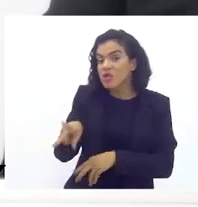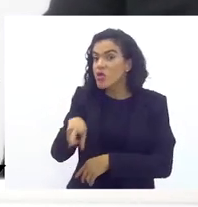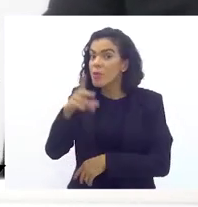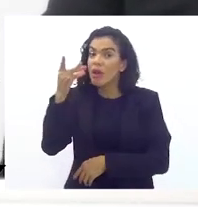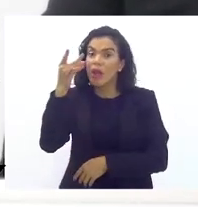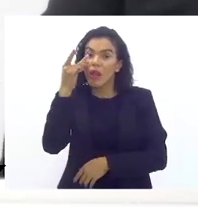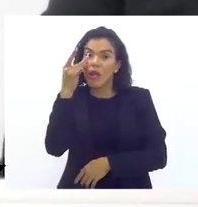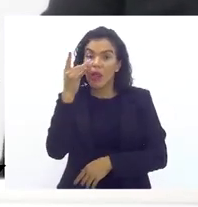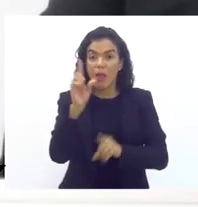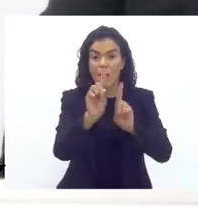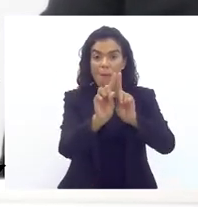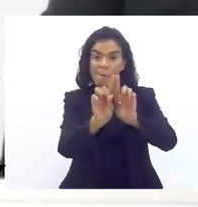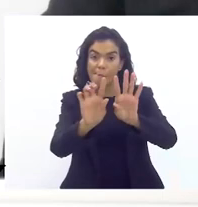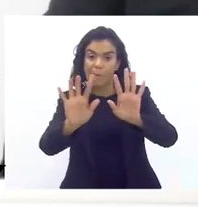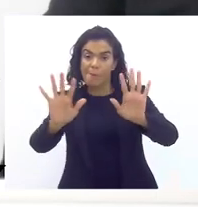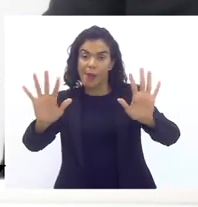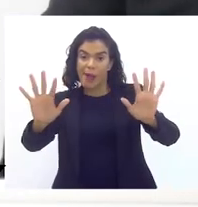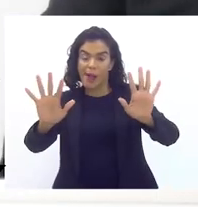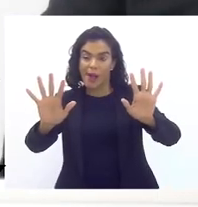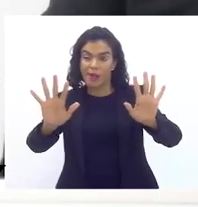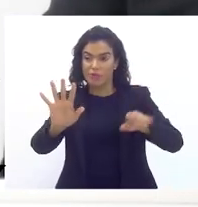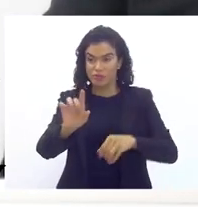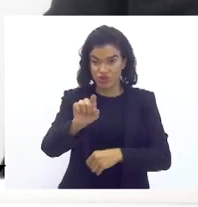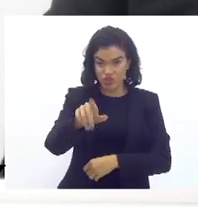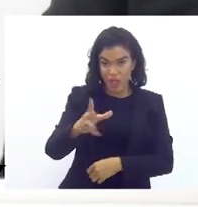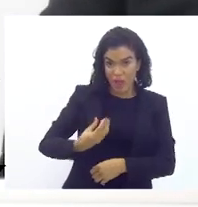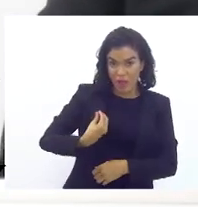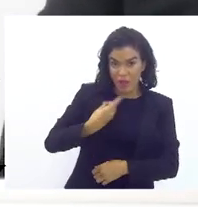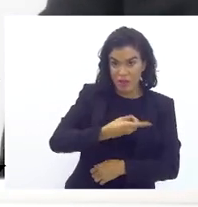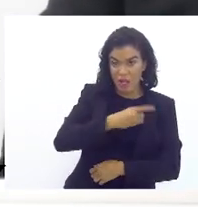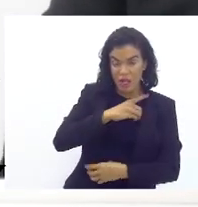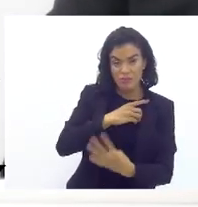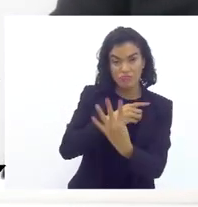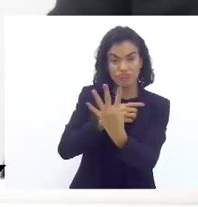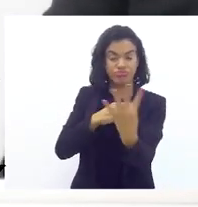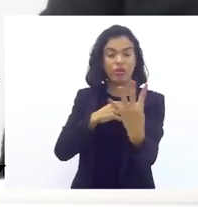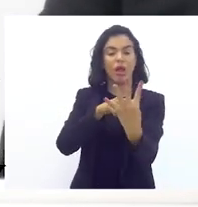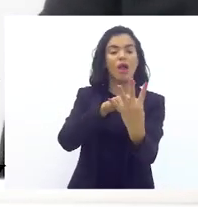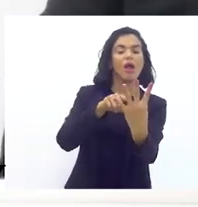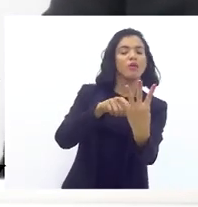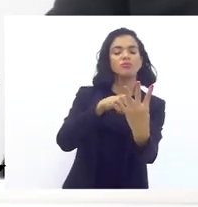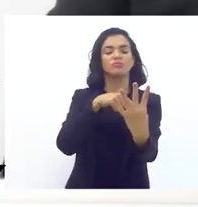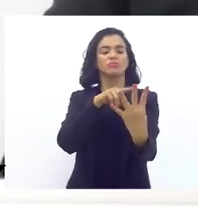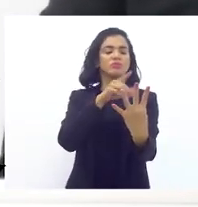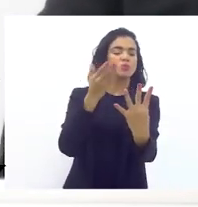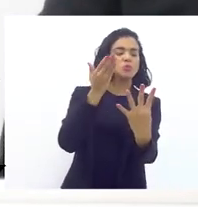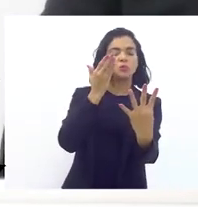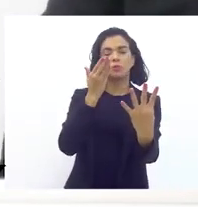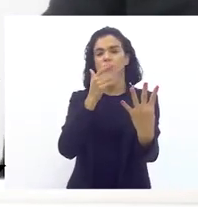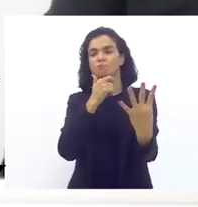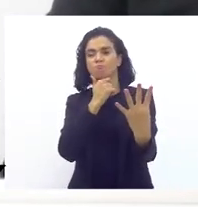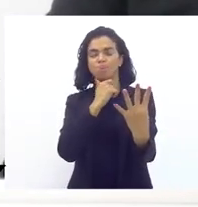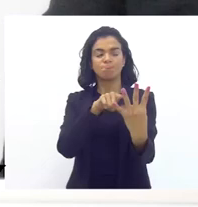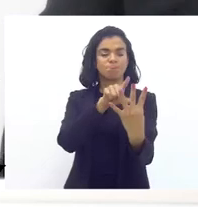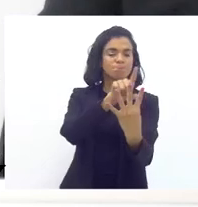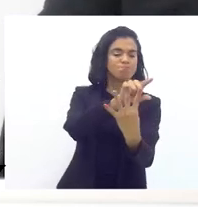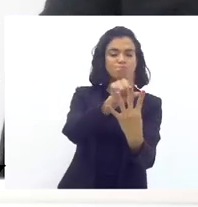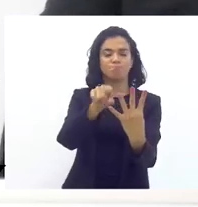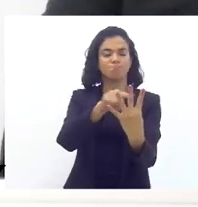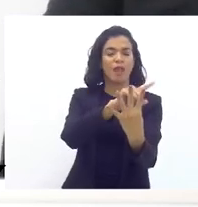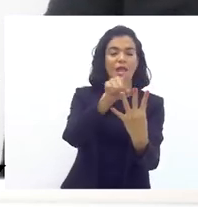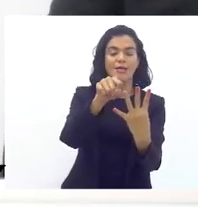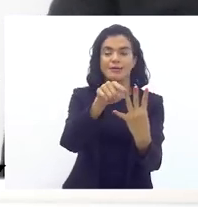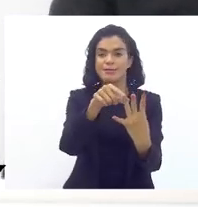pessoal e quem aqui já esteve numa delegacia já vivenciou isso que é uma coisa bem diversa sabe mas as